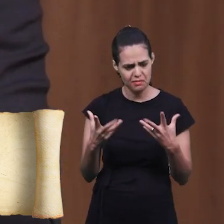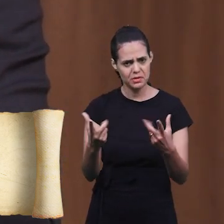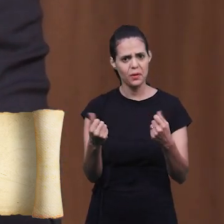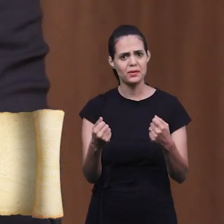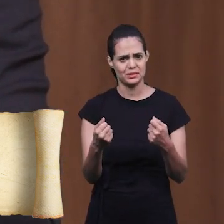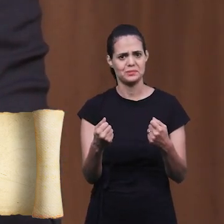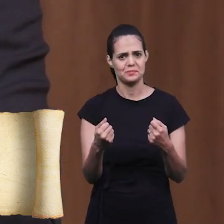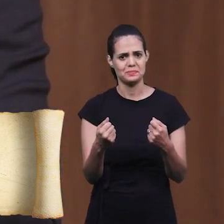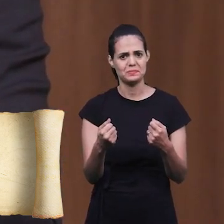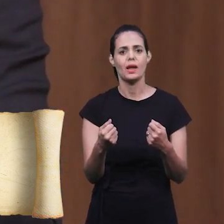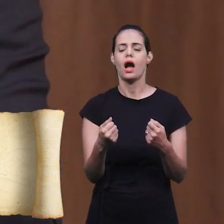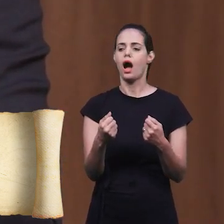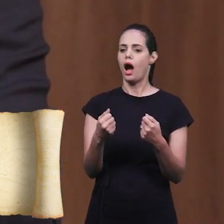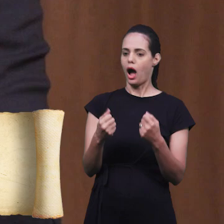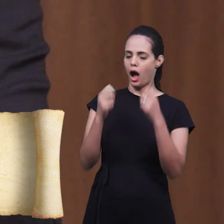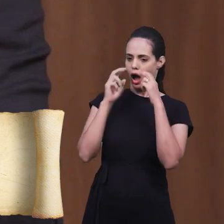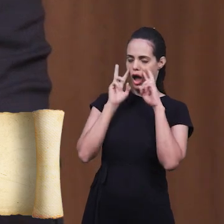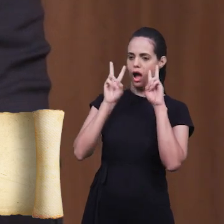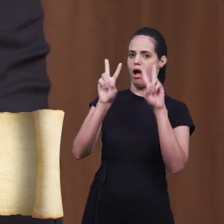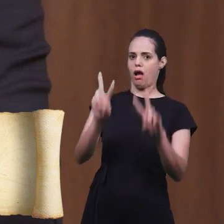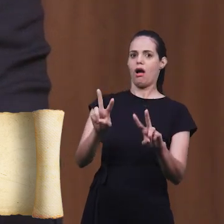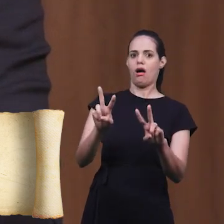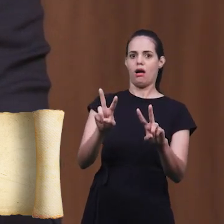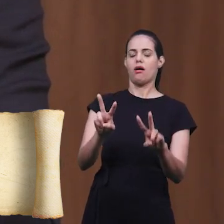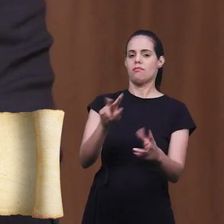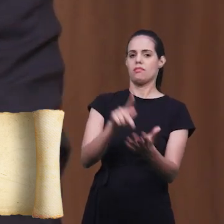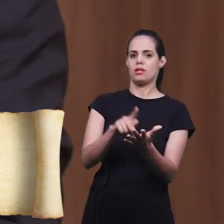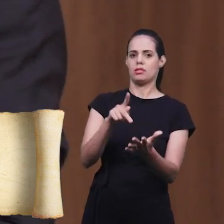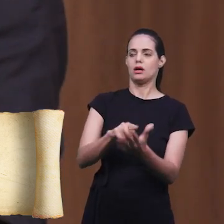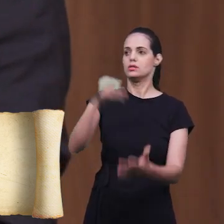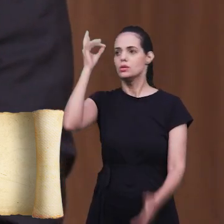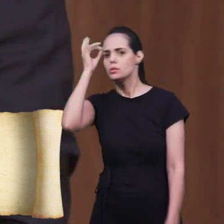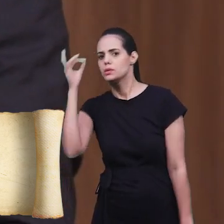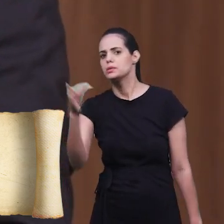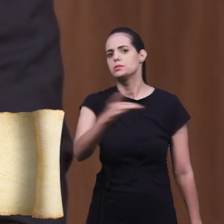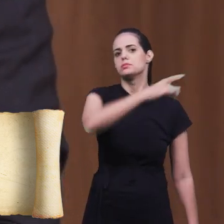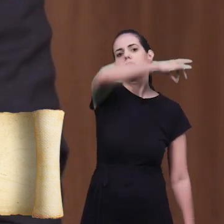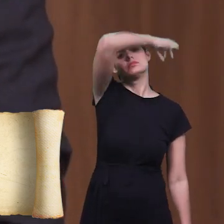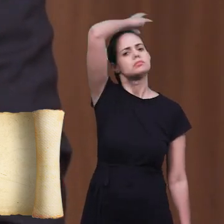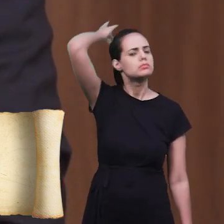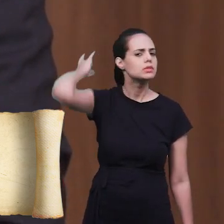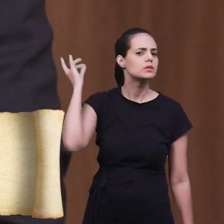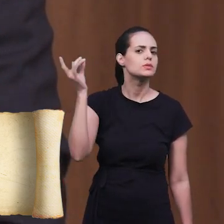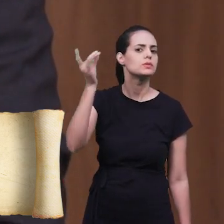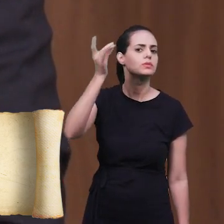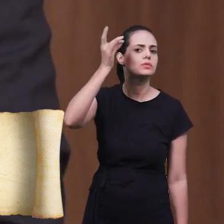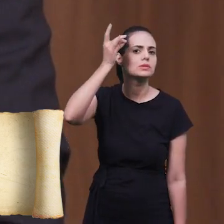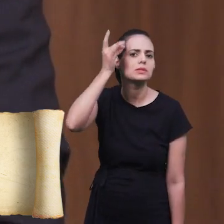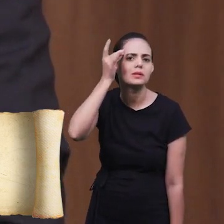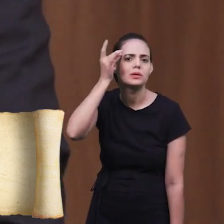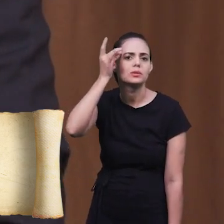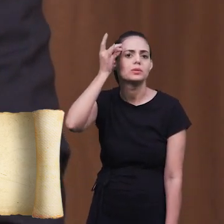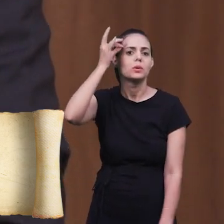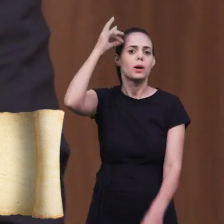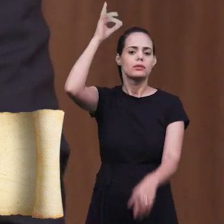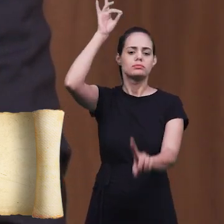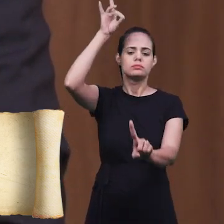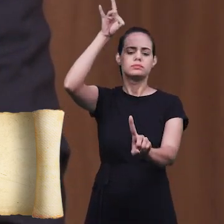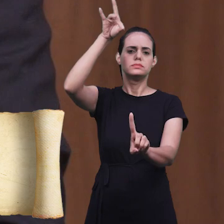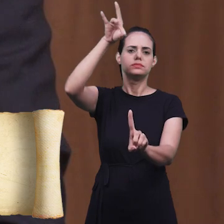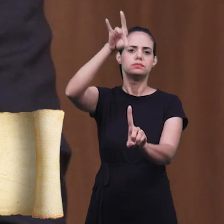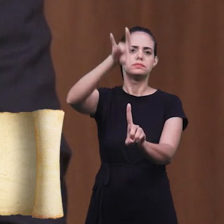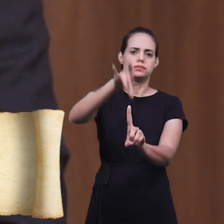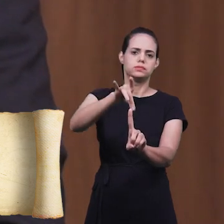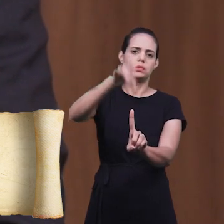ali fica muito patente, não é, aos olhos de que o Espírito Santo é